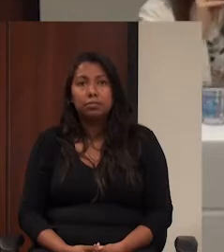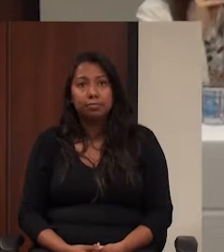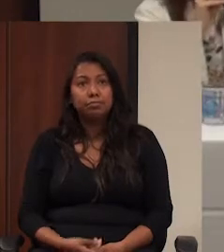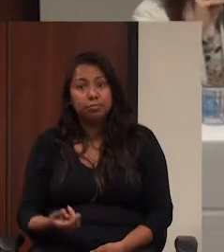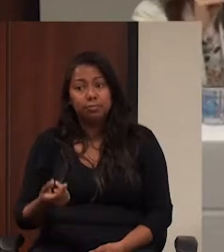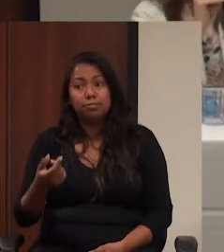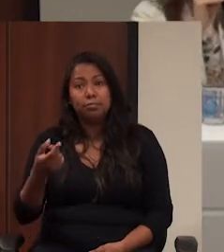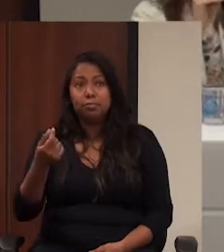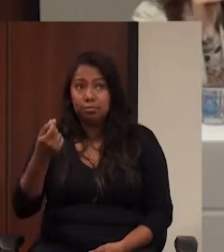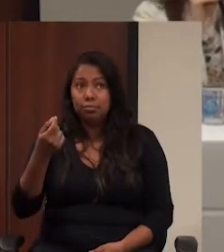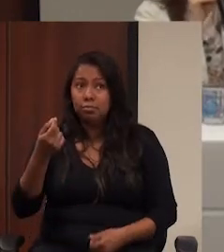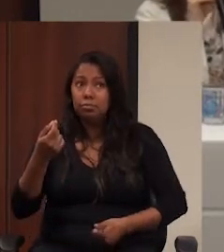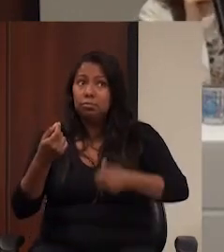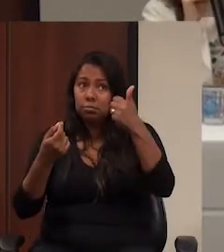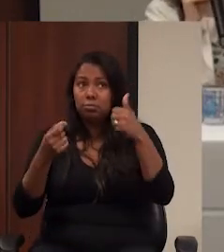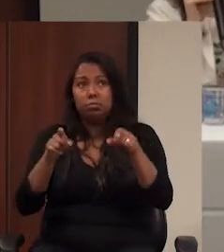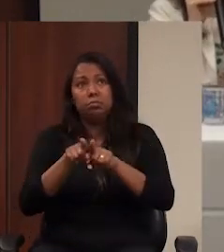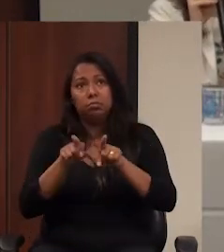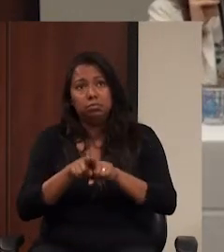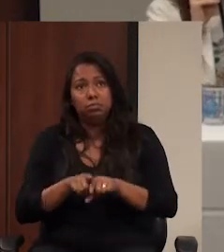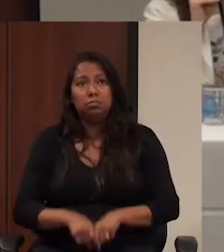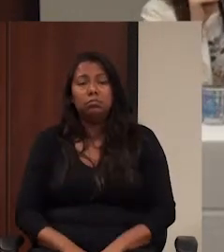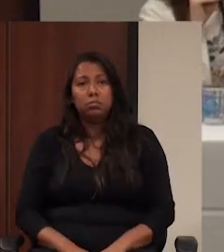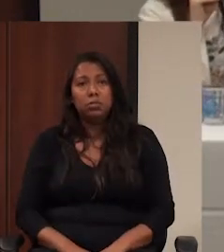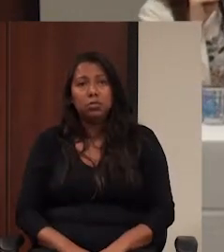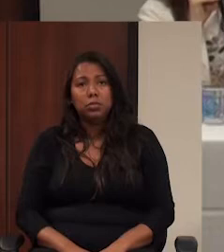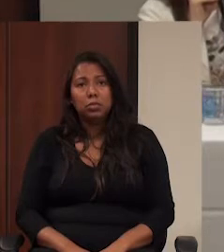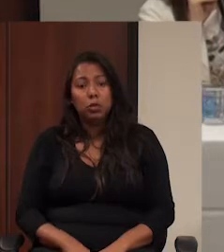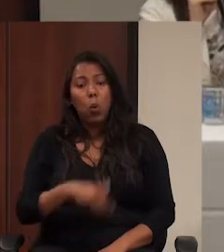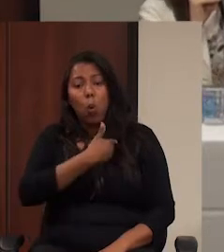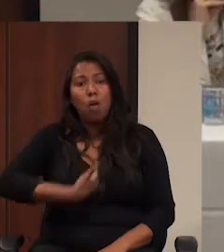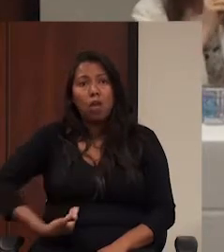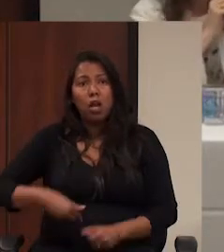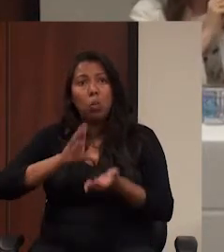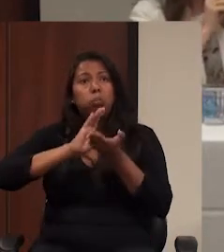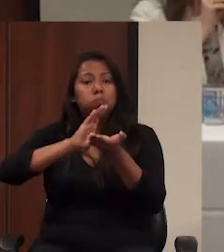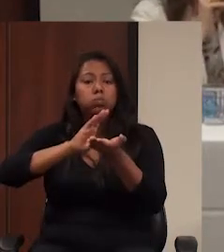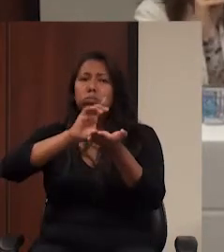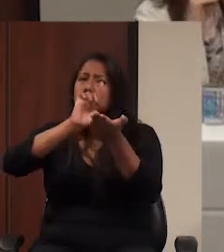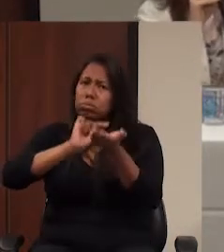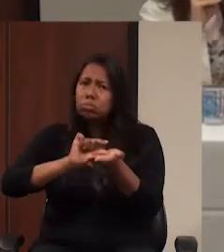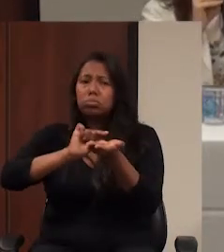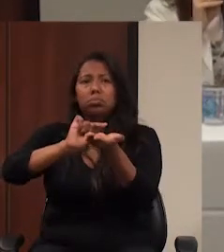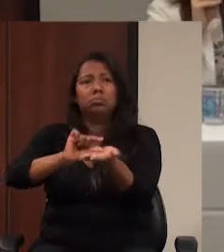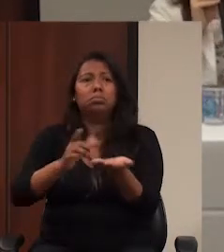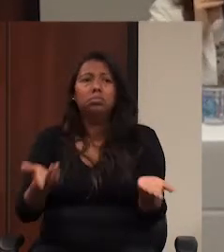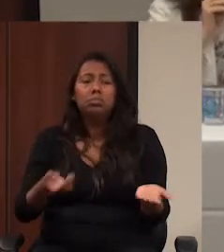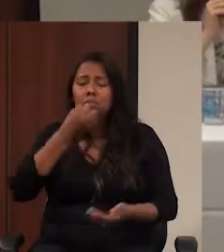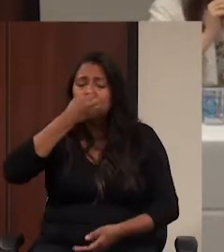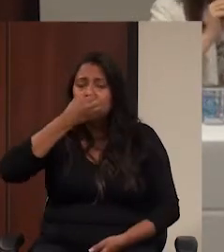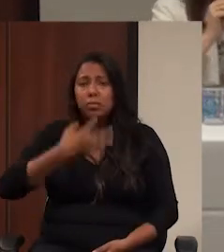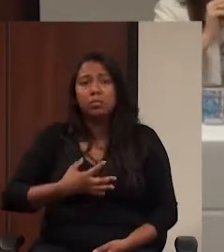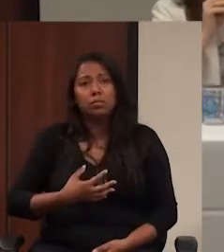financeiramente são vantajosas, né? Até em termos de redução de custo para o Estado. Me parece que são alternativas para a